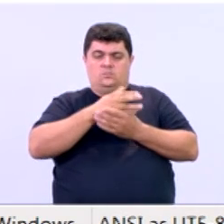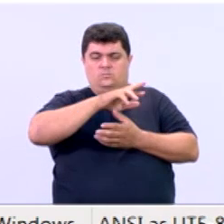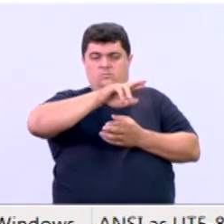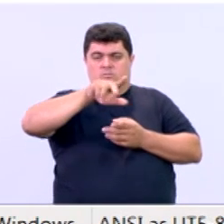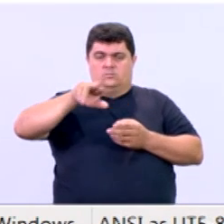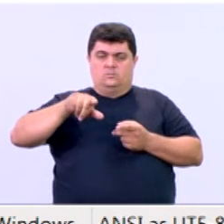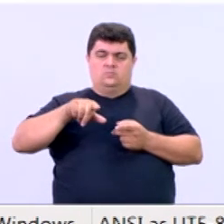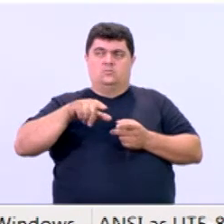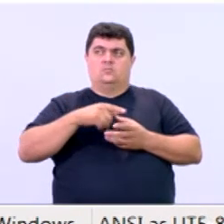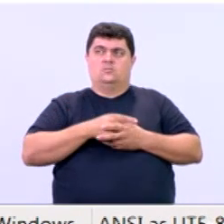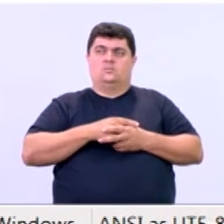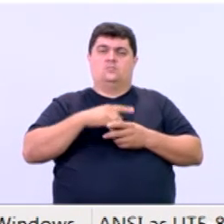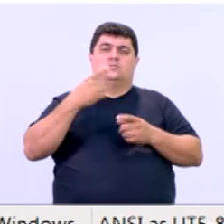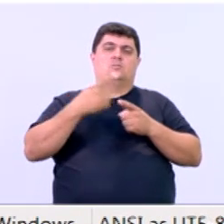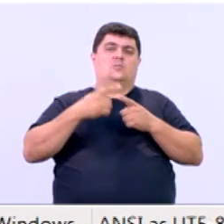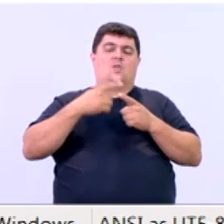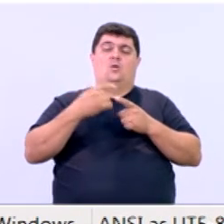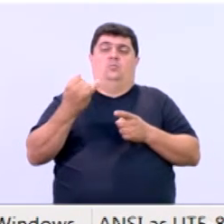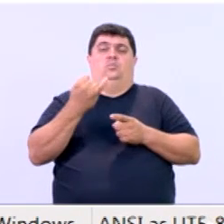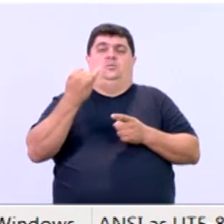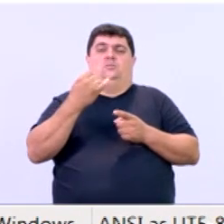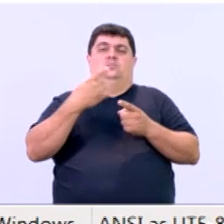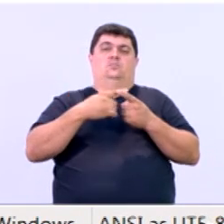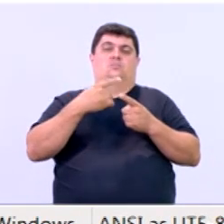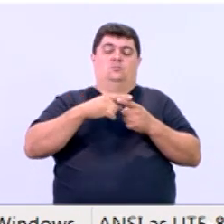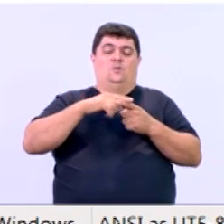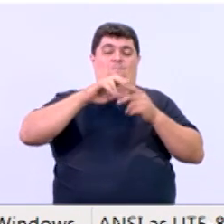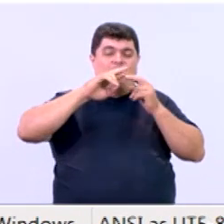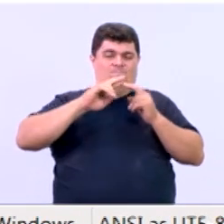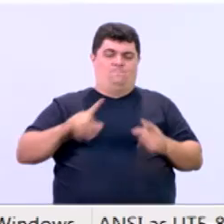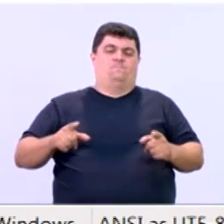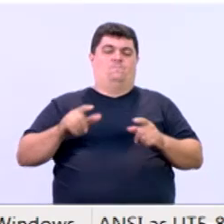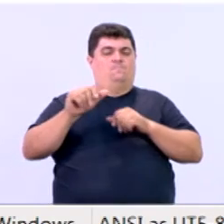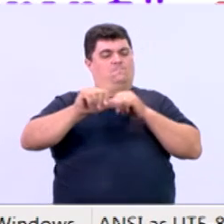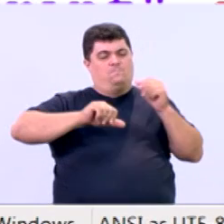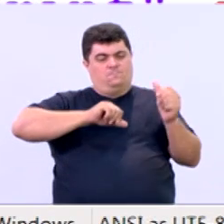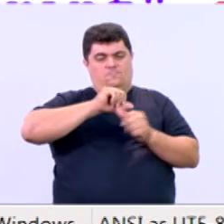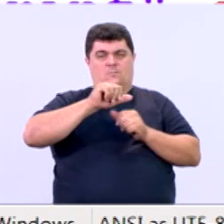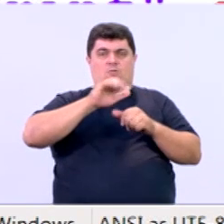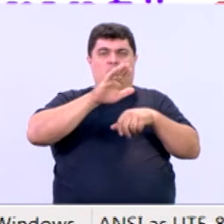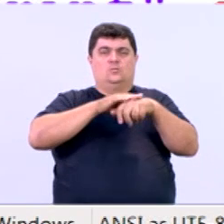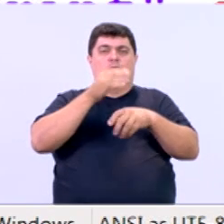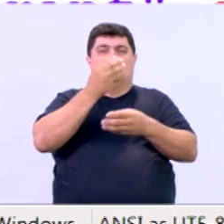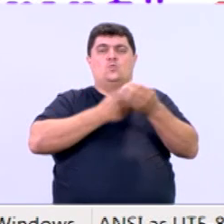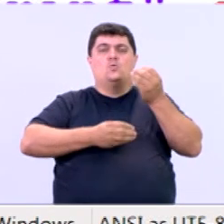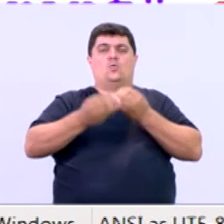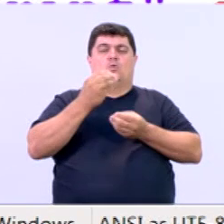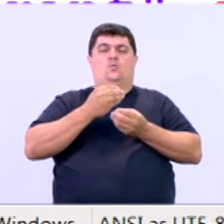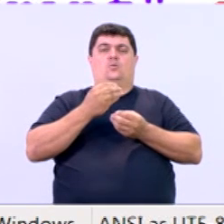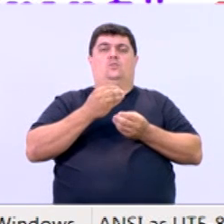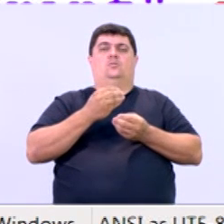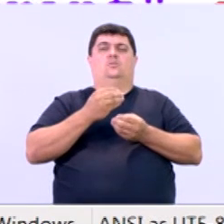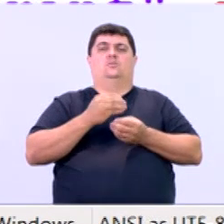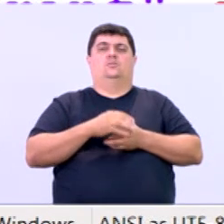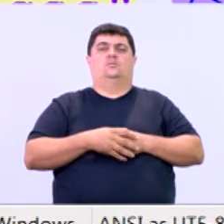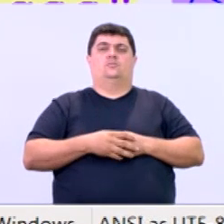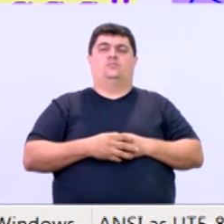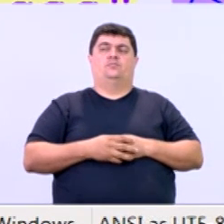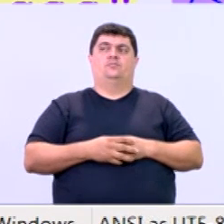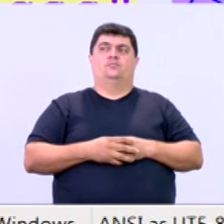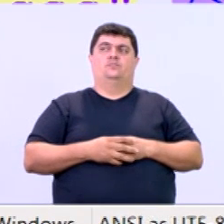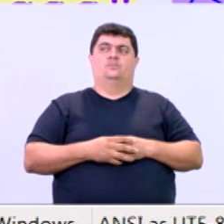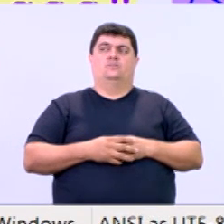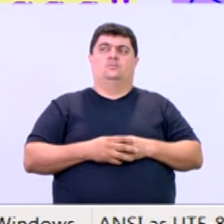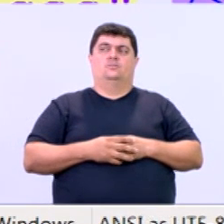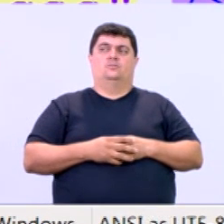separada. Por que isso é importante? Porque isso muda a chamada desses arquivos, tá?